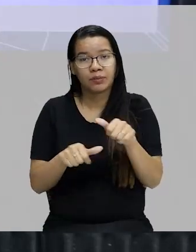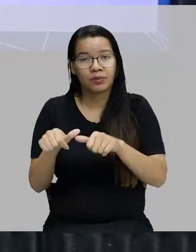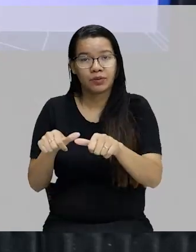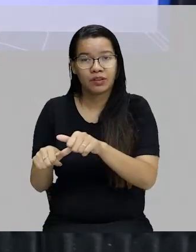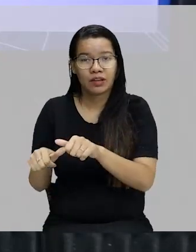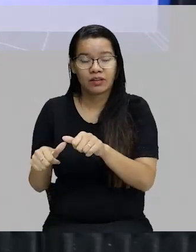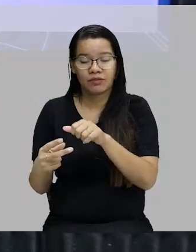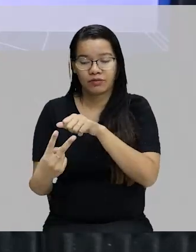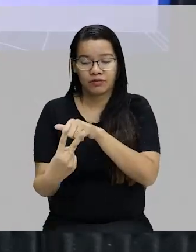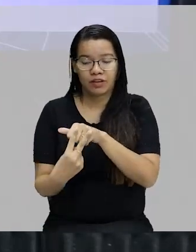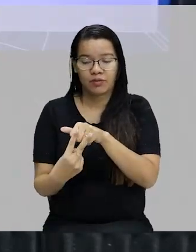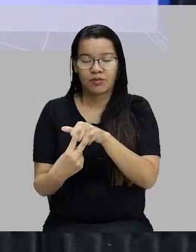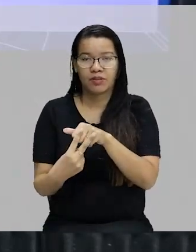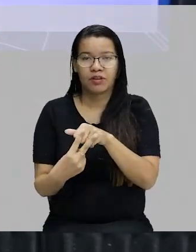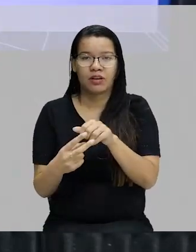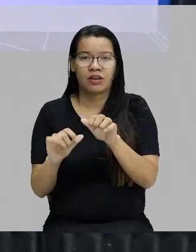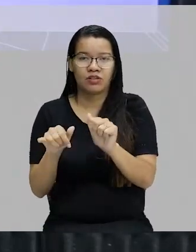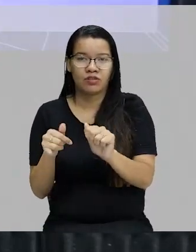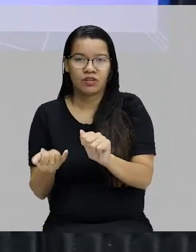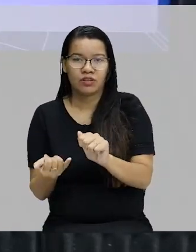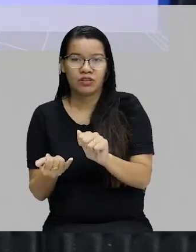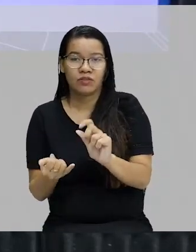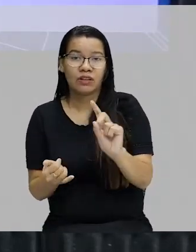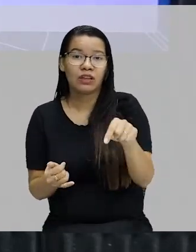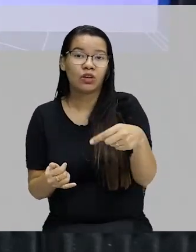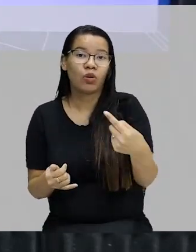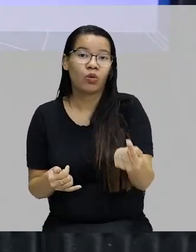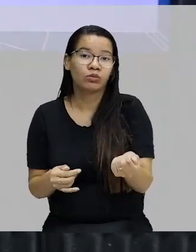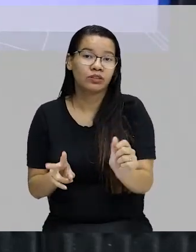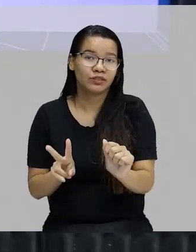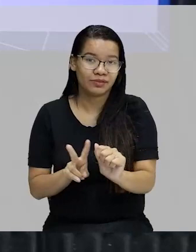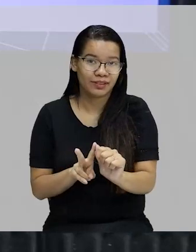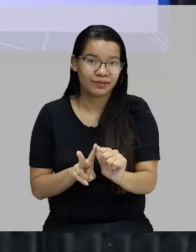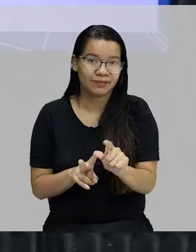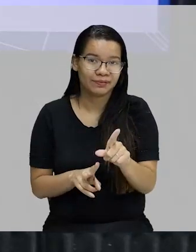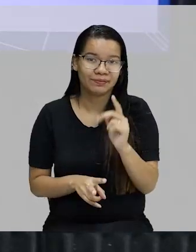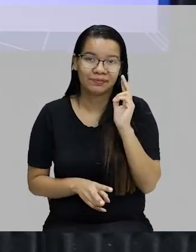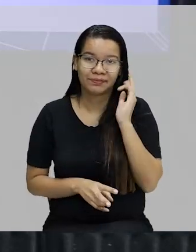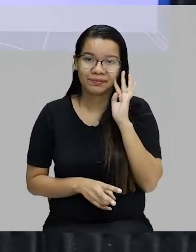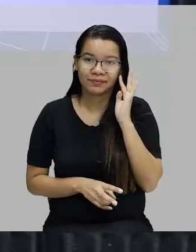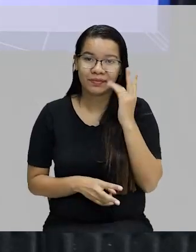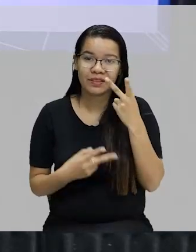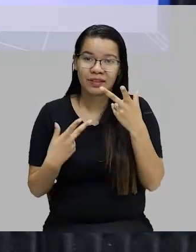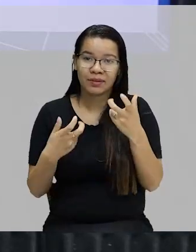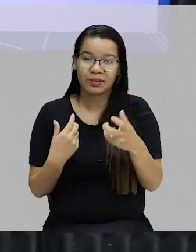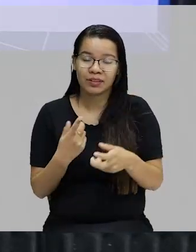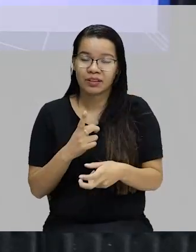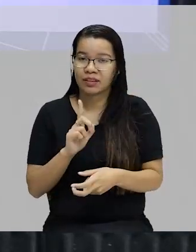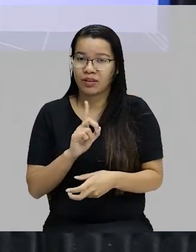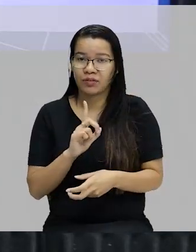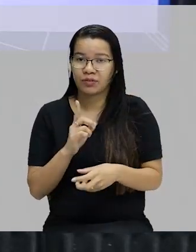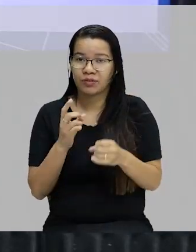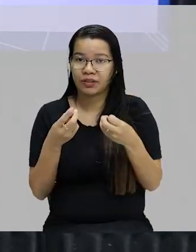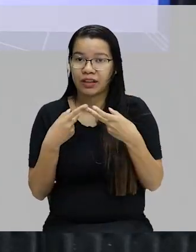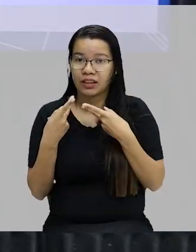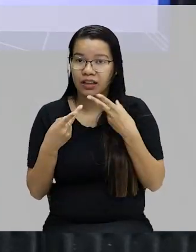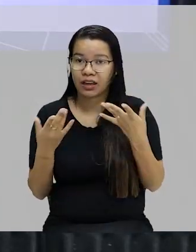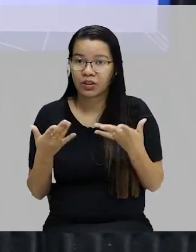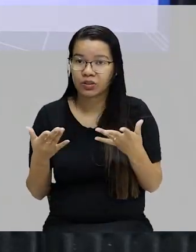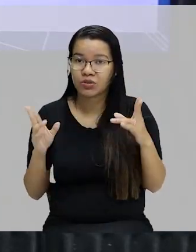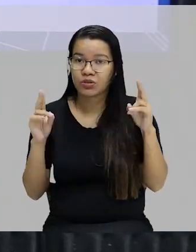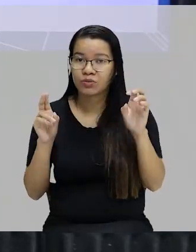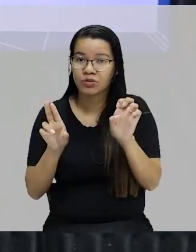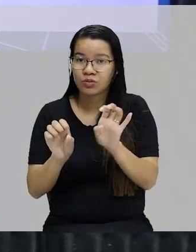verbos, adjetivos e outros advérbios. Perceberam que eu não falei substantivo em relação aos advérbios? E é